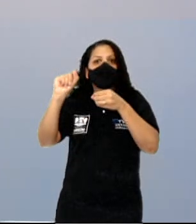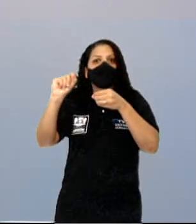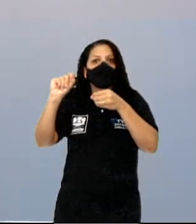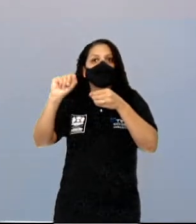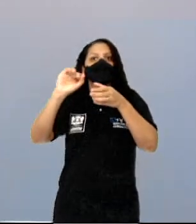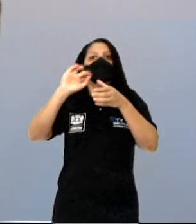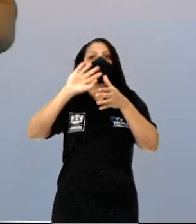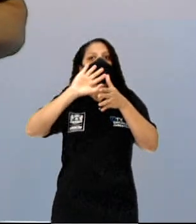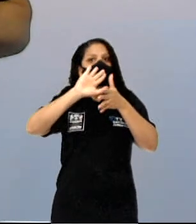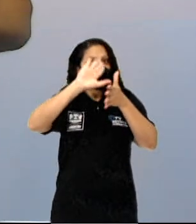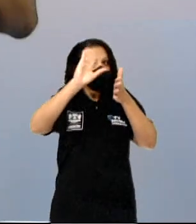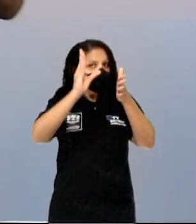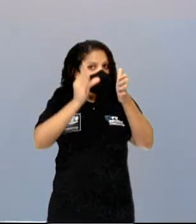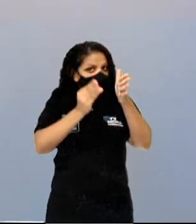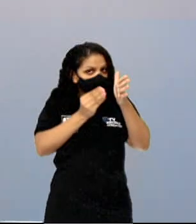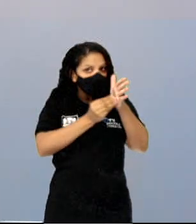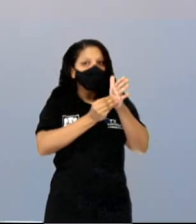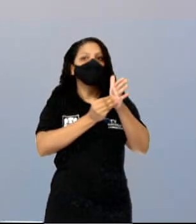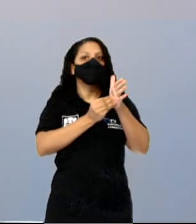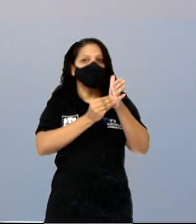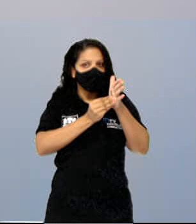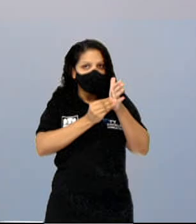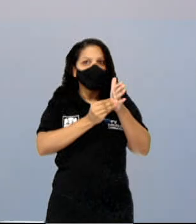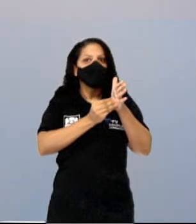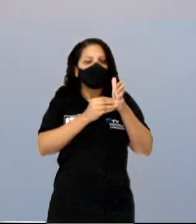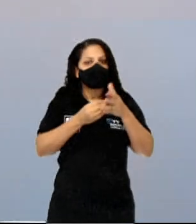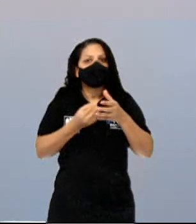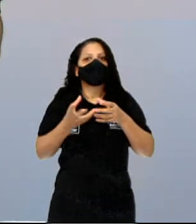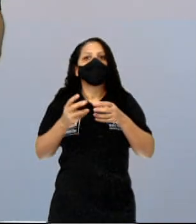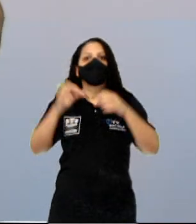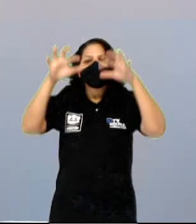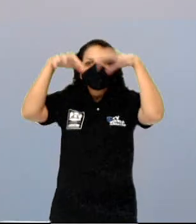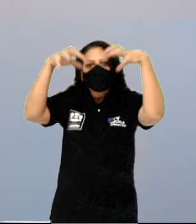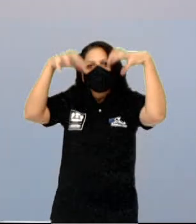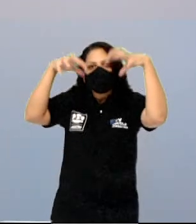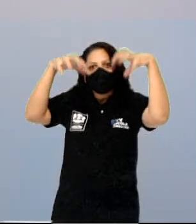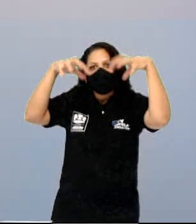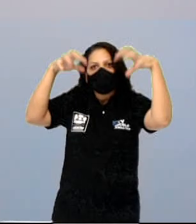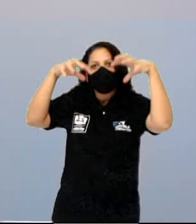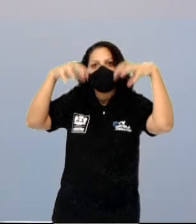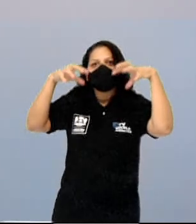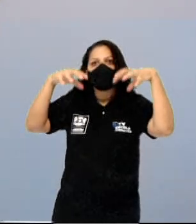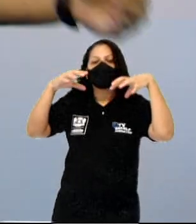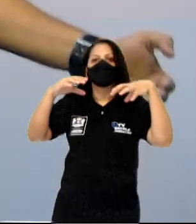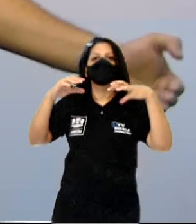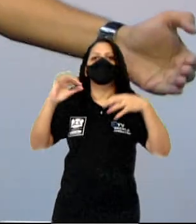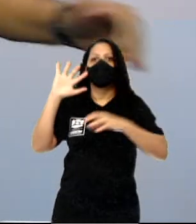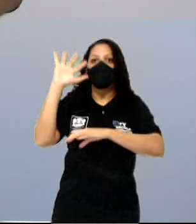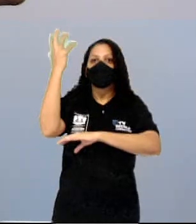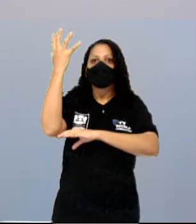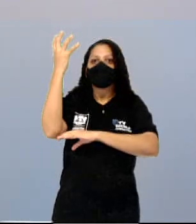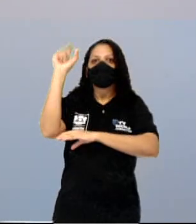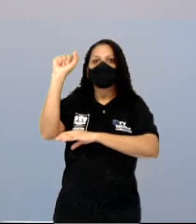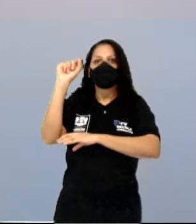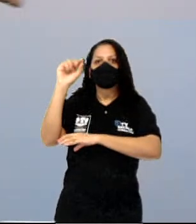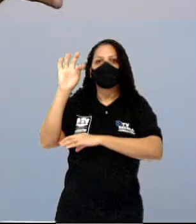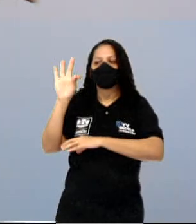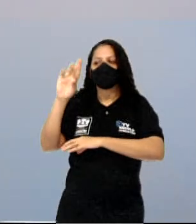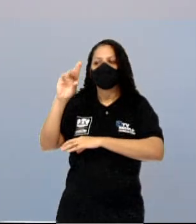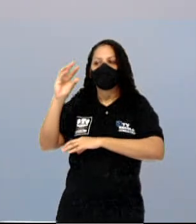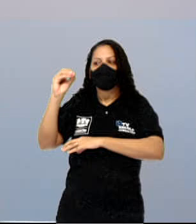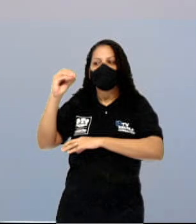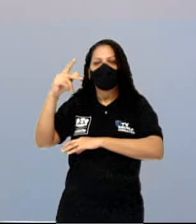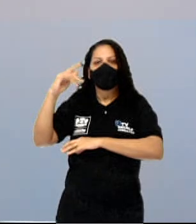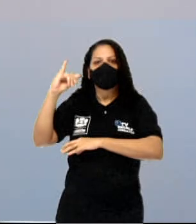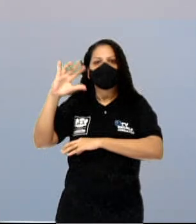período de chuva. E aí essa região ela tem o chamado clima tropical, semiúmido, ou